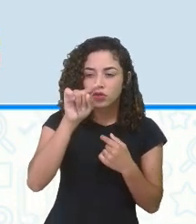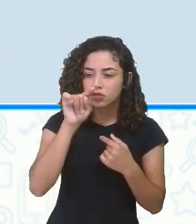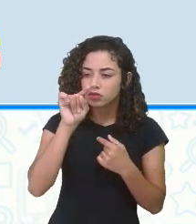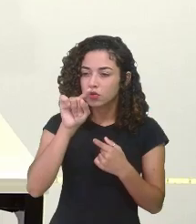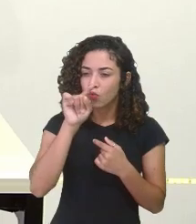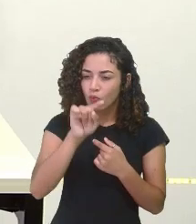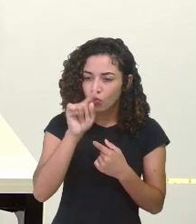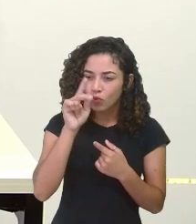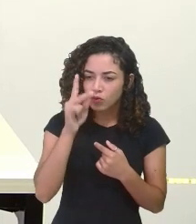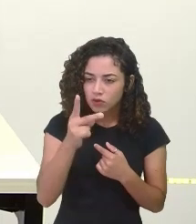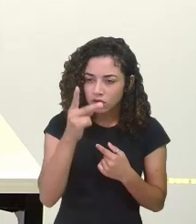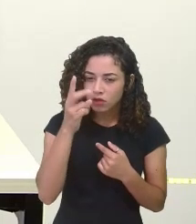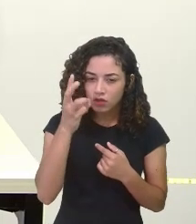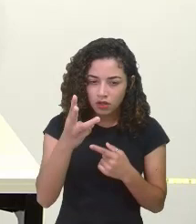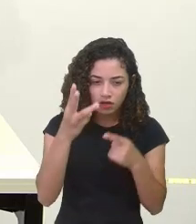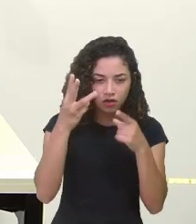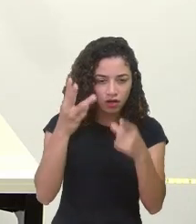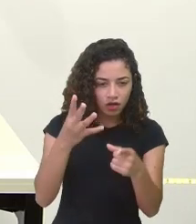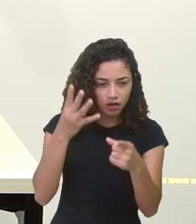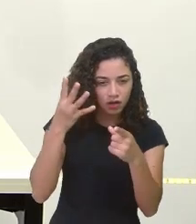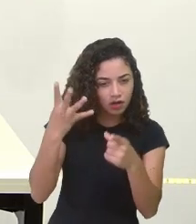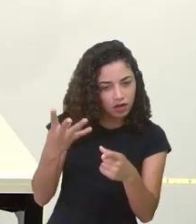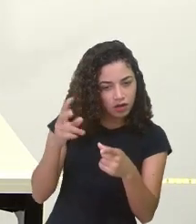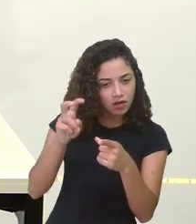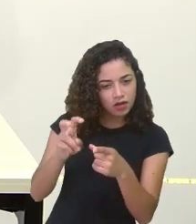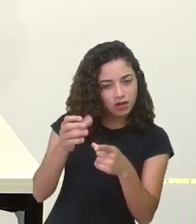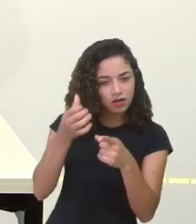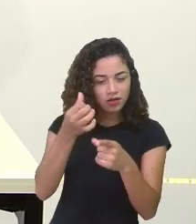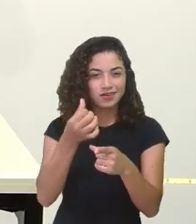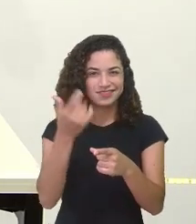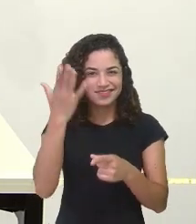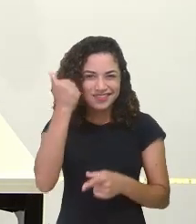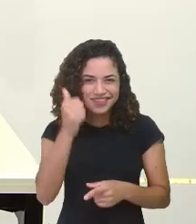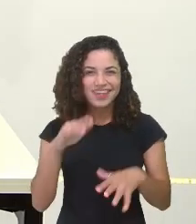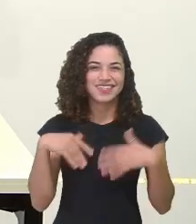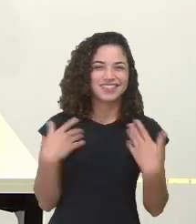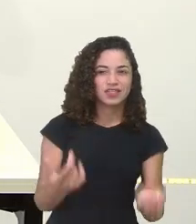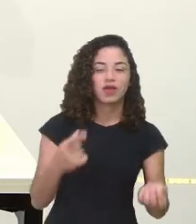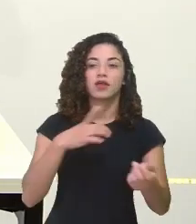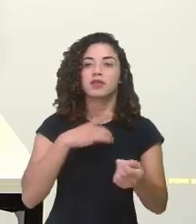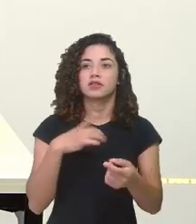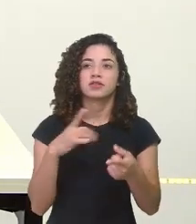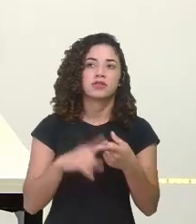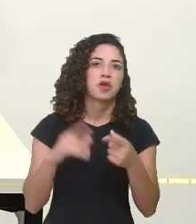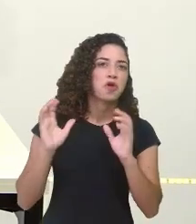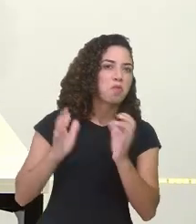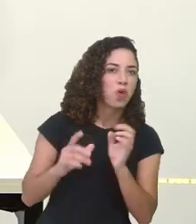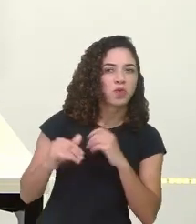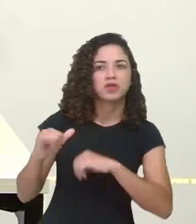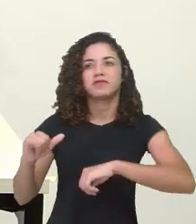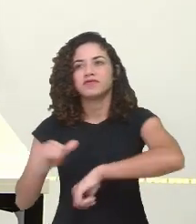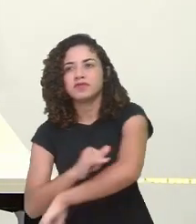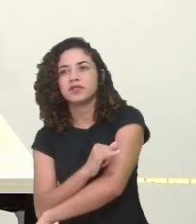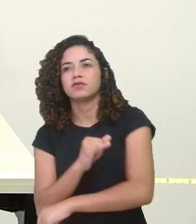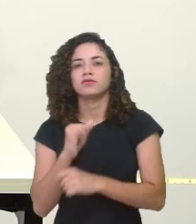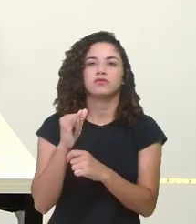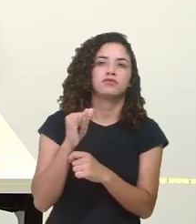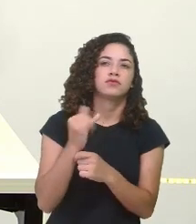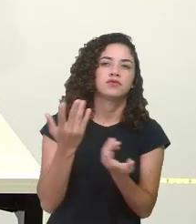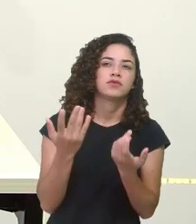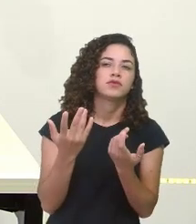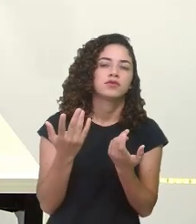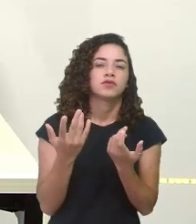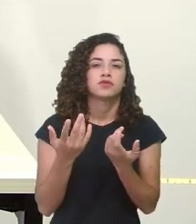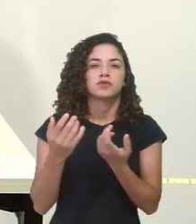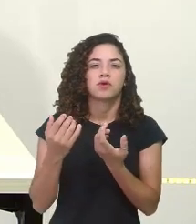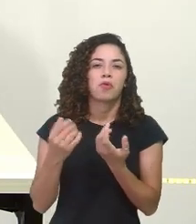a quantidade de brinquedos que tem aí. Eu tenho avião, eu tenho bola, eu tenho urso, carrinho, catavento, tá certo?